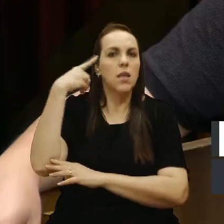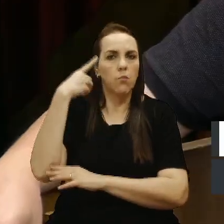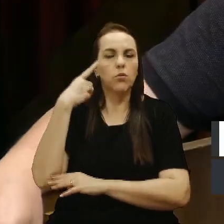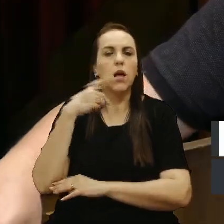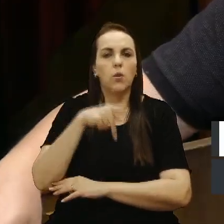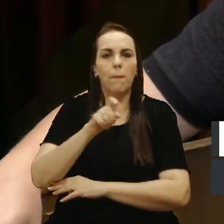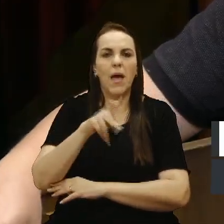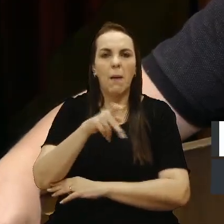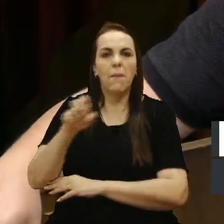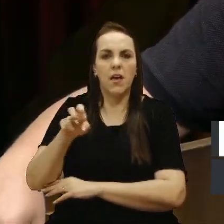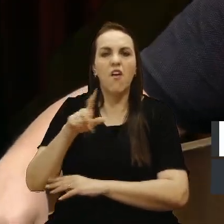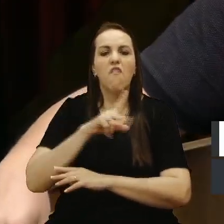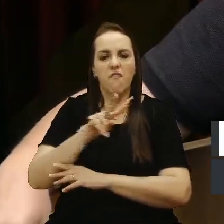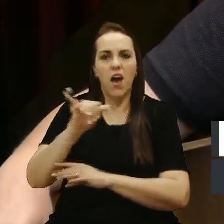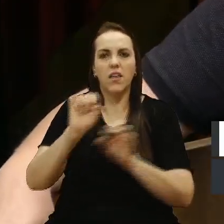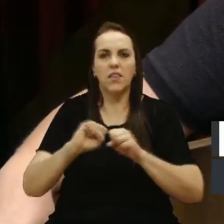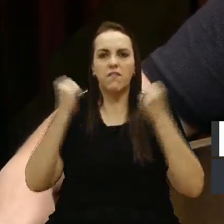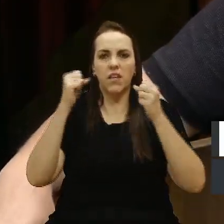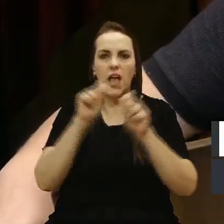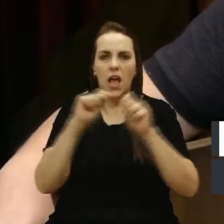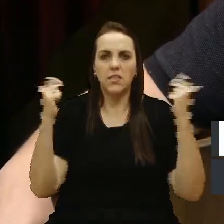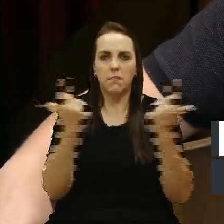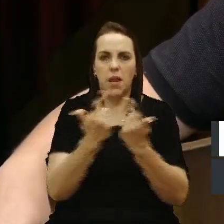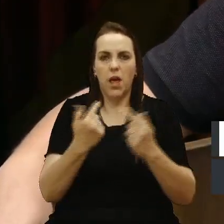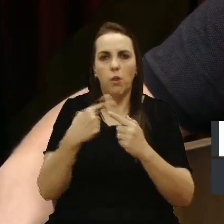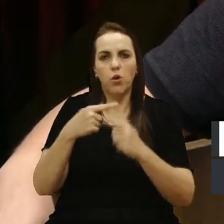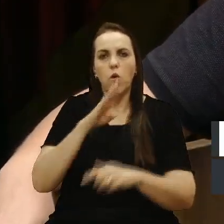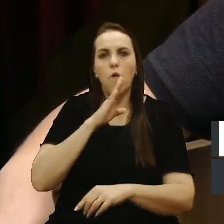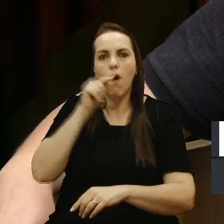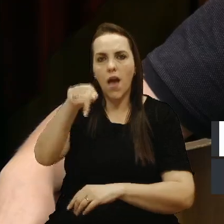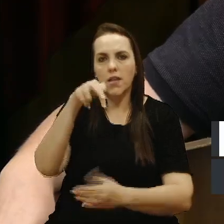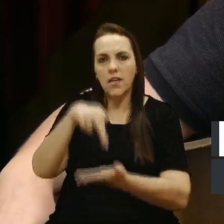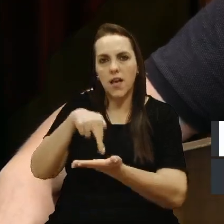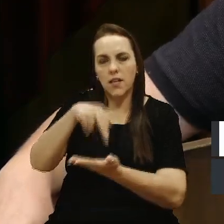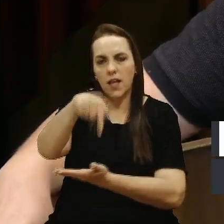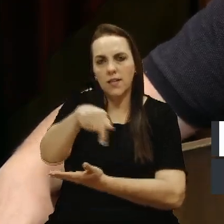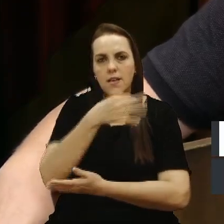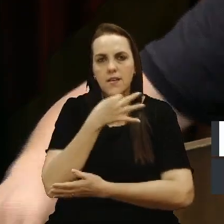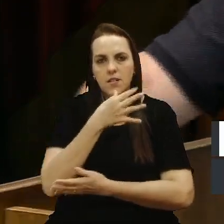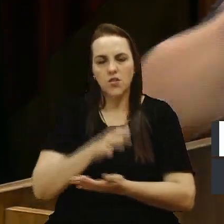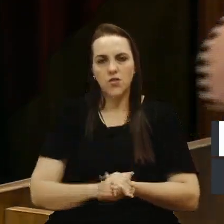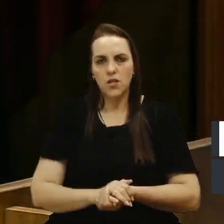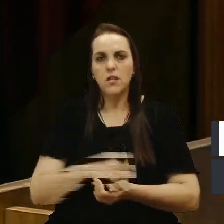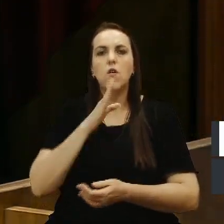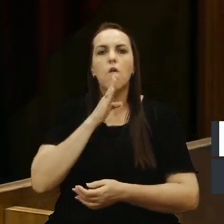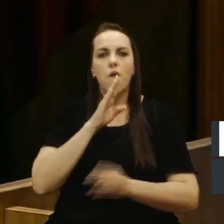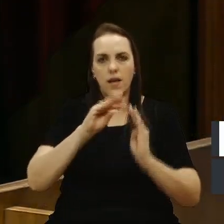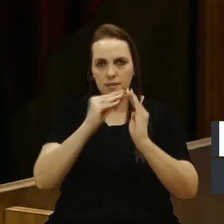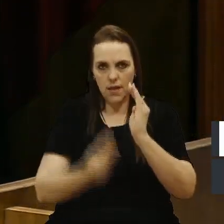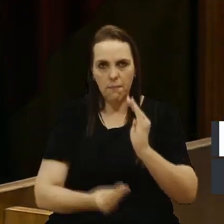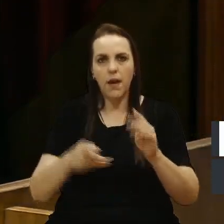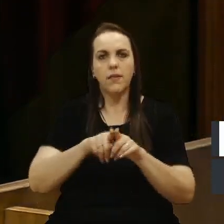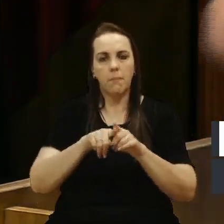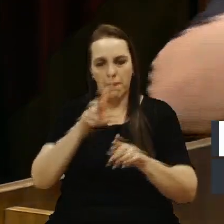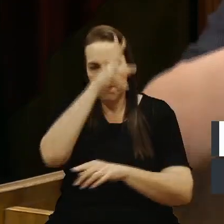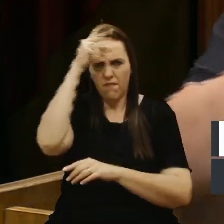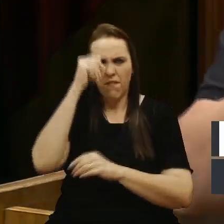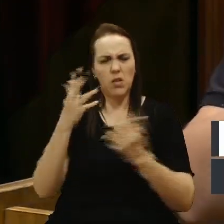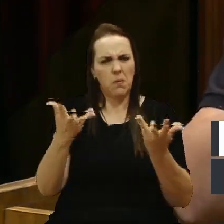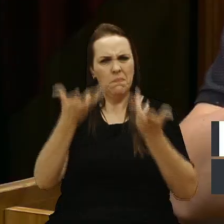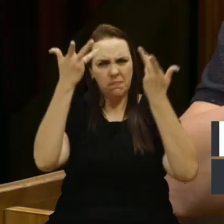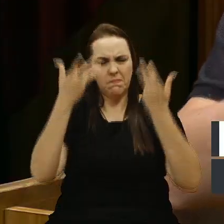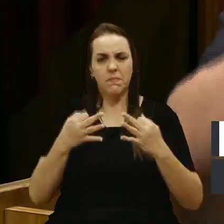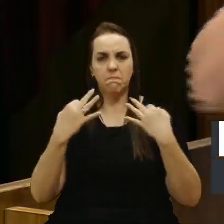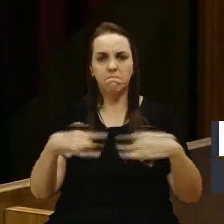Pepe vai nos defender na Assembleia, porque conhece a realidade da cidade, conhece o SAMAI e, quando foi prefeito, desenvolveu um belíssimo